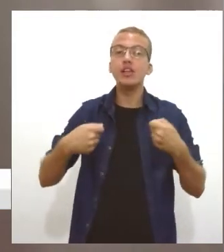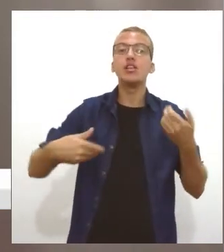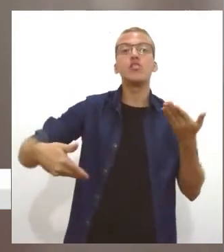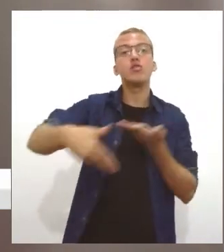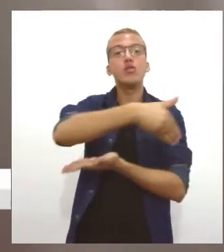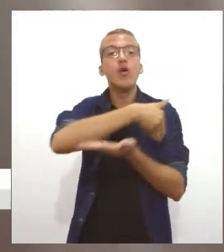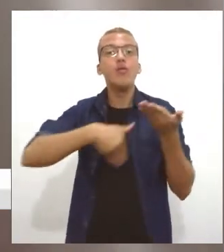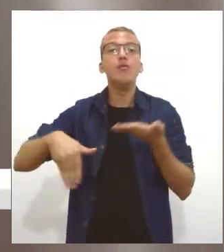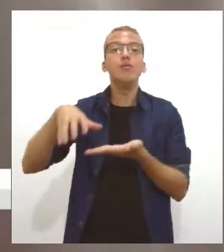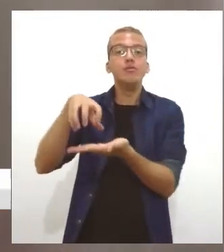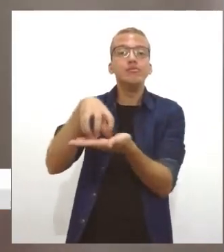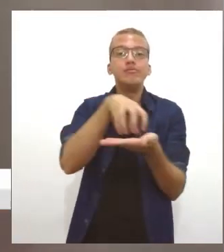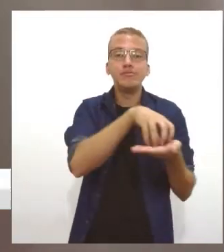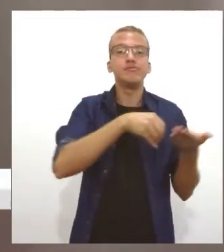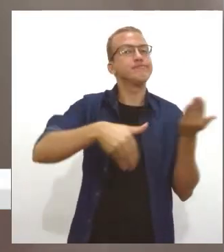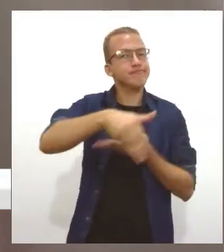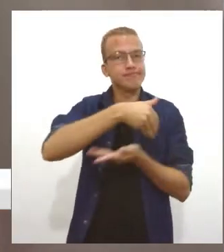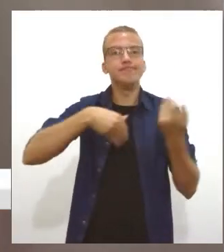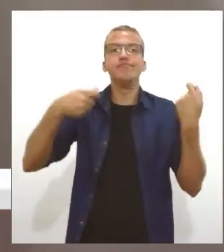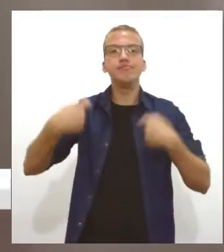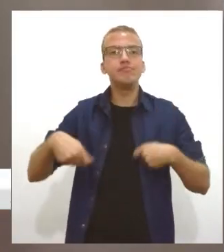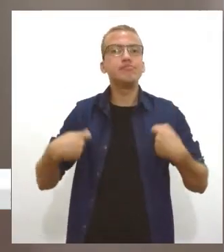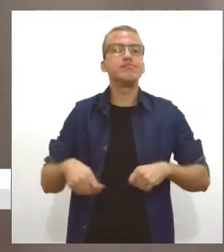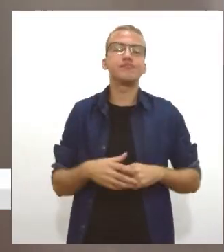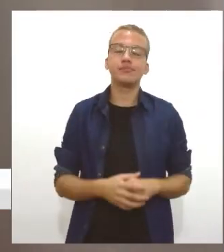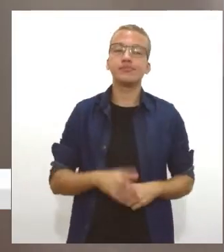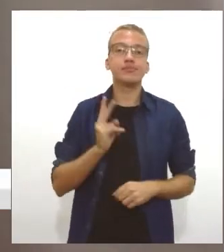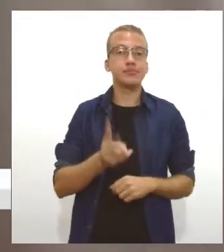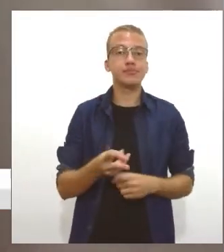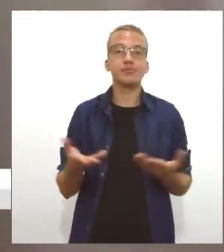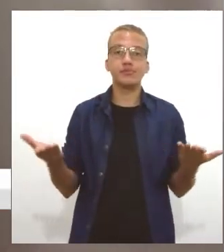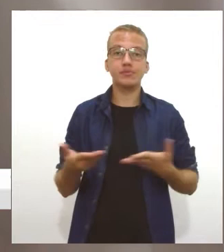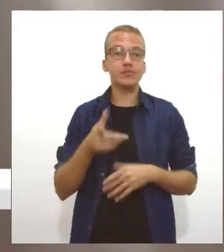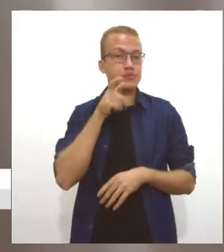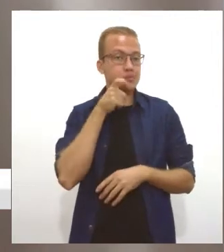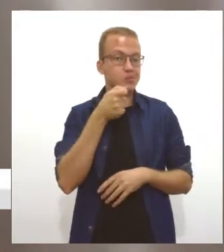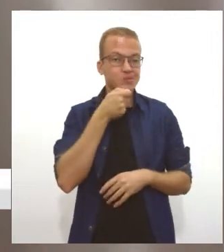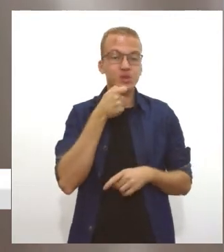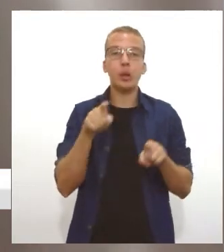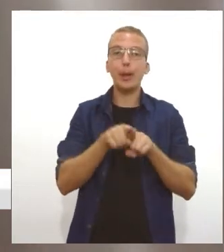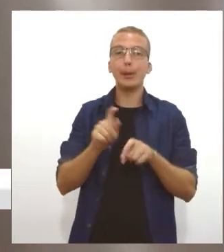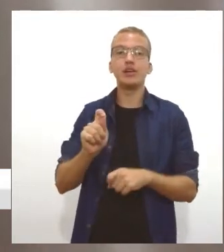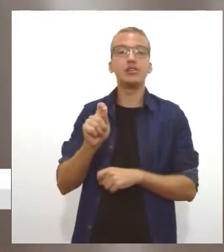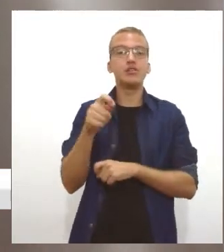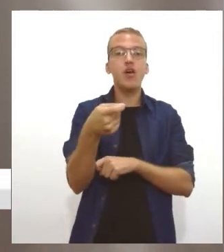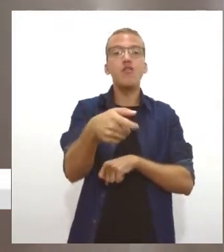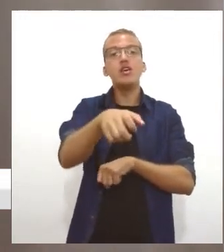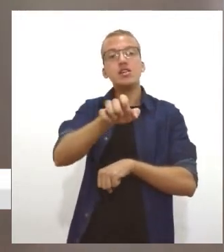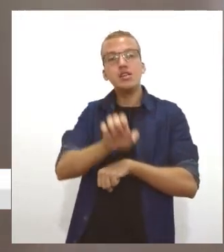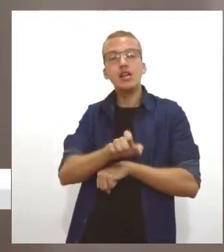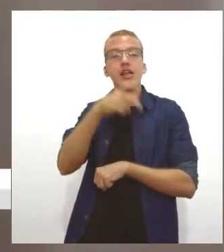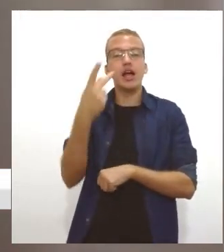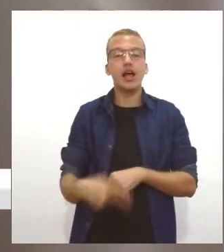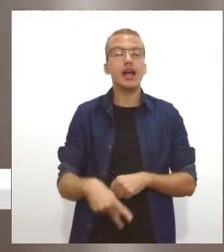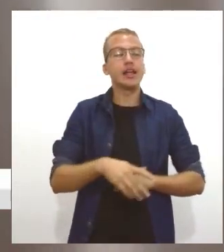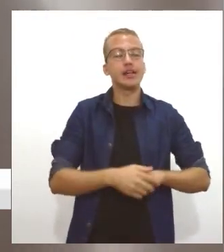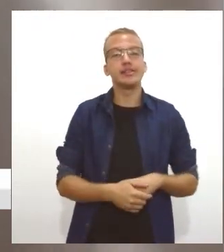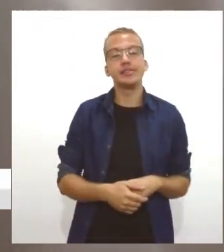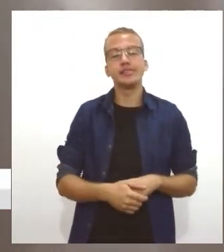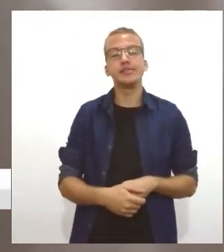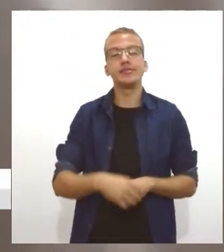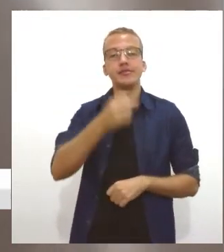a Defensoria Pública, eu quero aqui também render todos os elogios, eu já fui orientador jurídico, sabe, em um CRES, e tinha uma